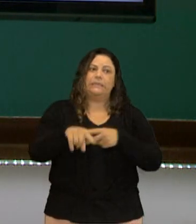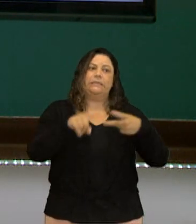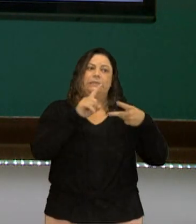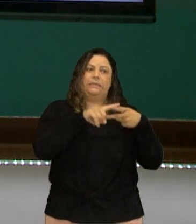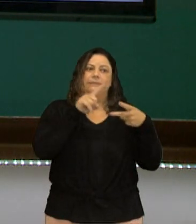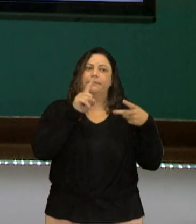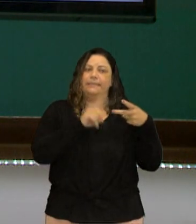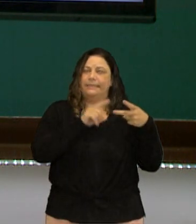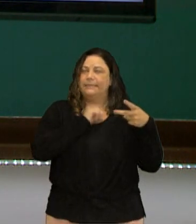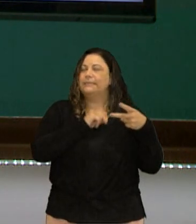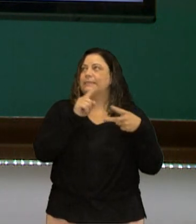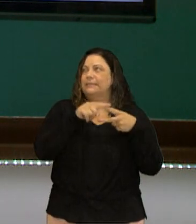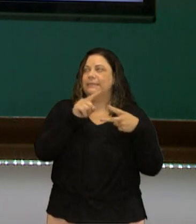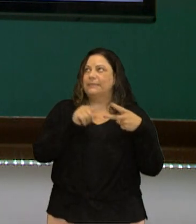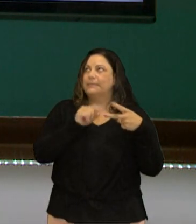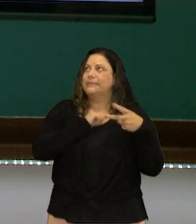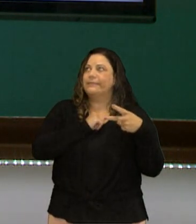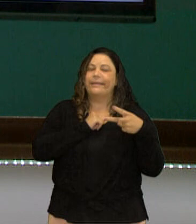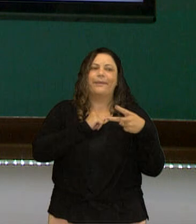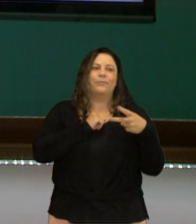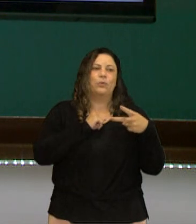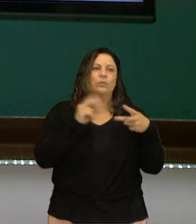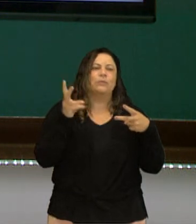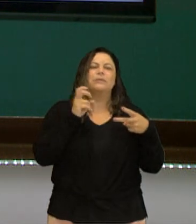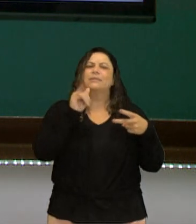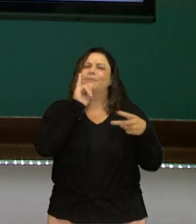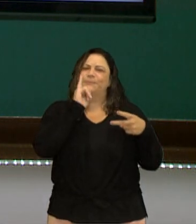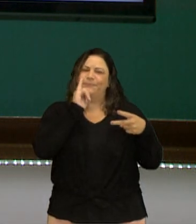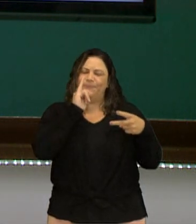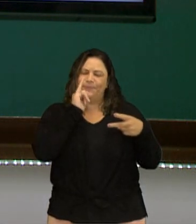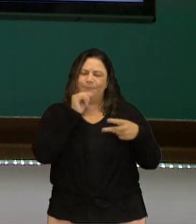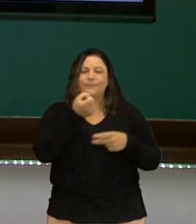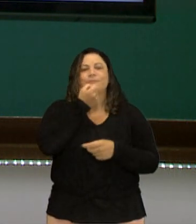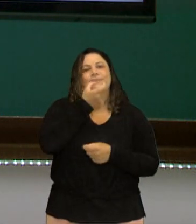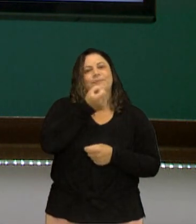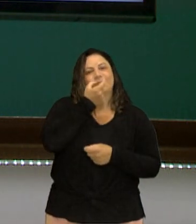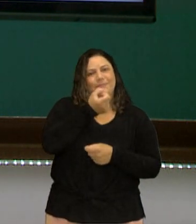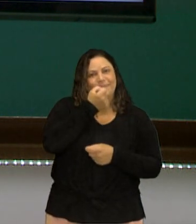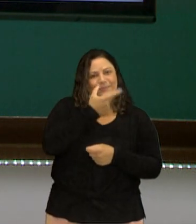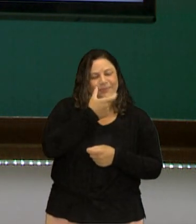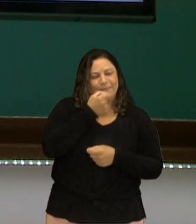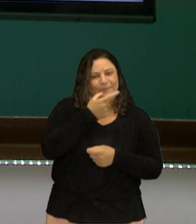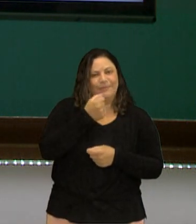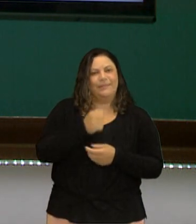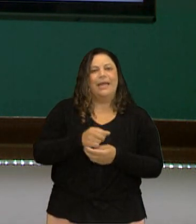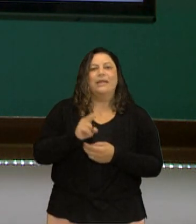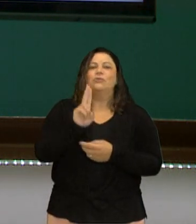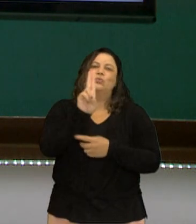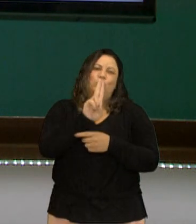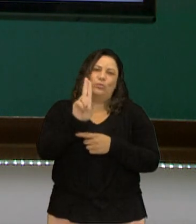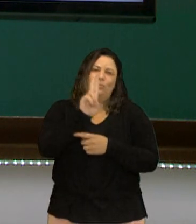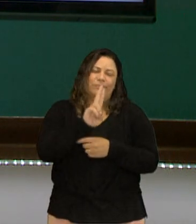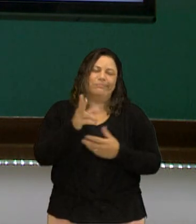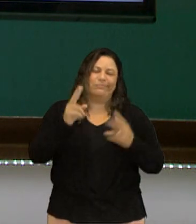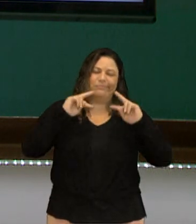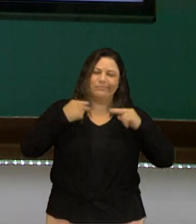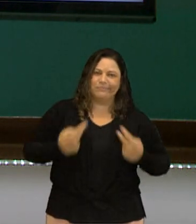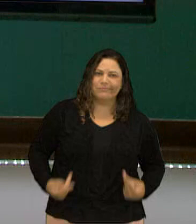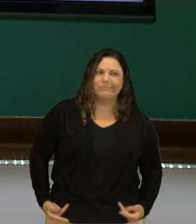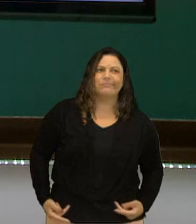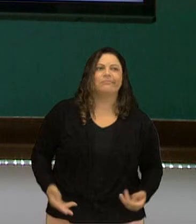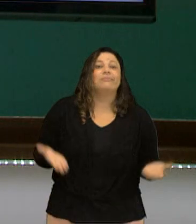Bactericidas, bacterostáticos são exemplos de antibióticos produzidos e utilizados pelo homem. E